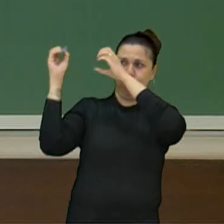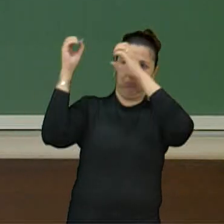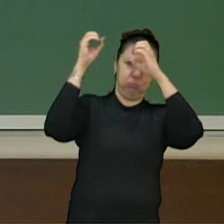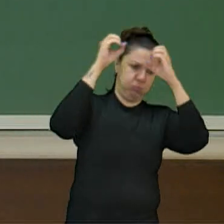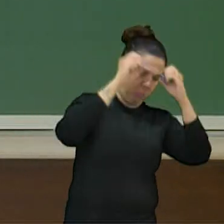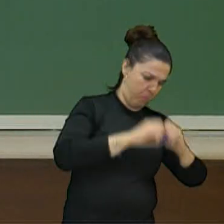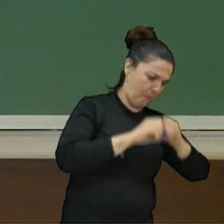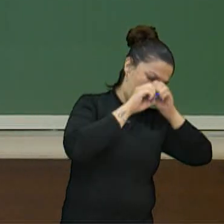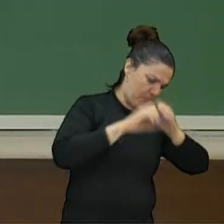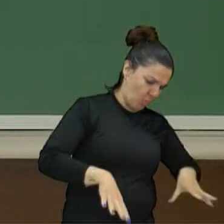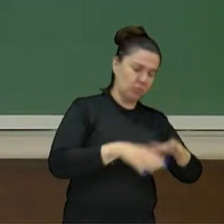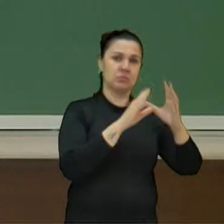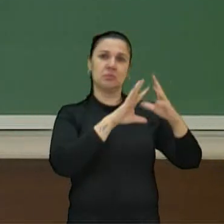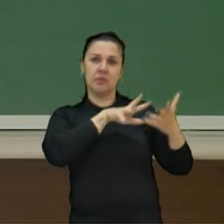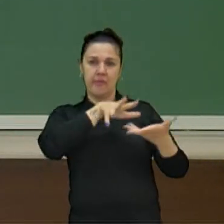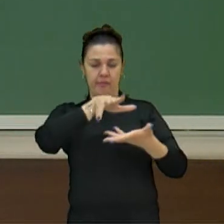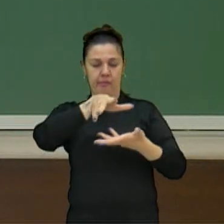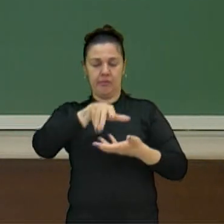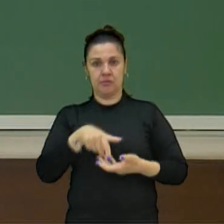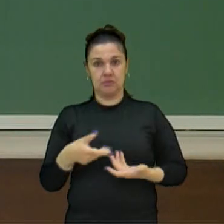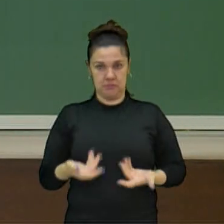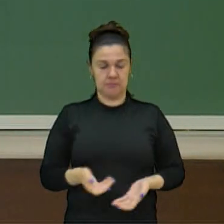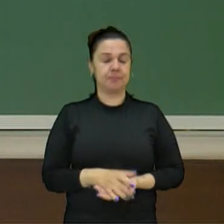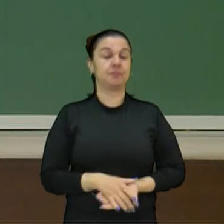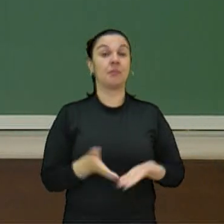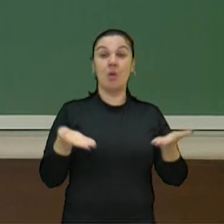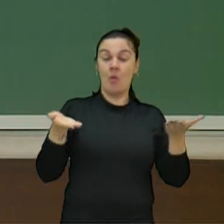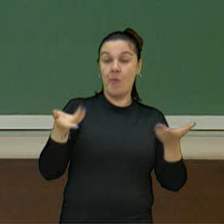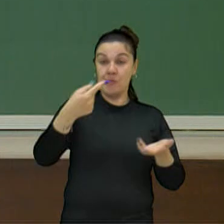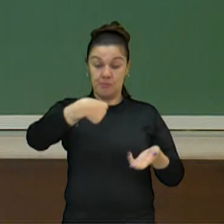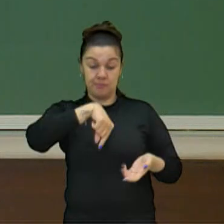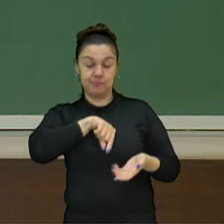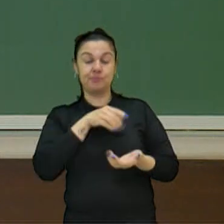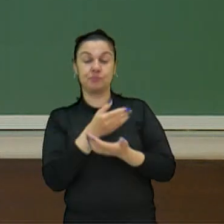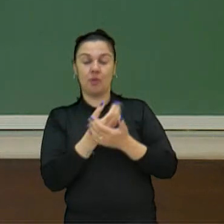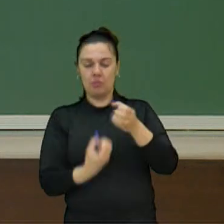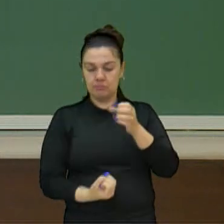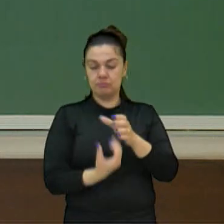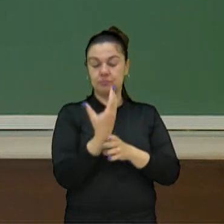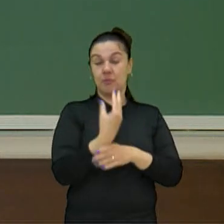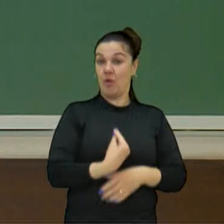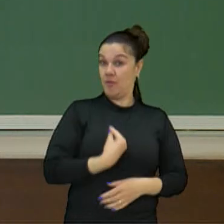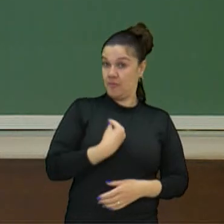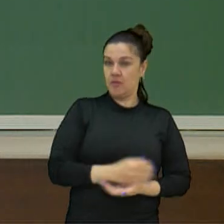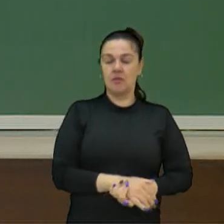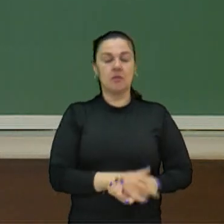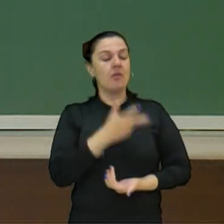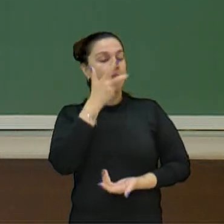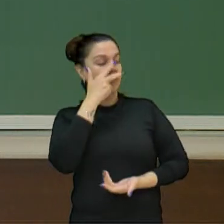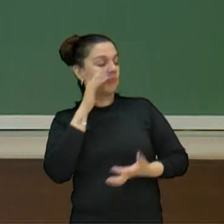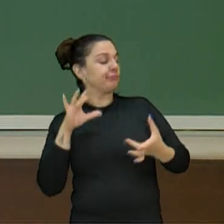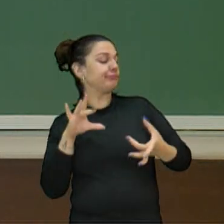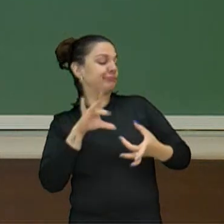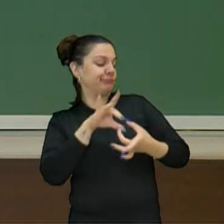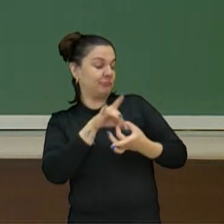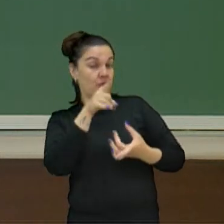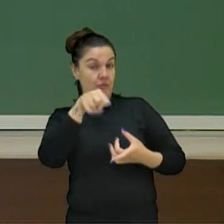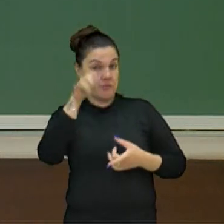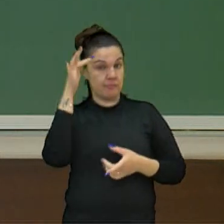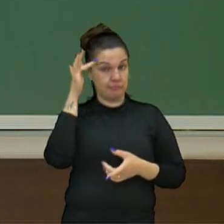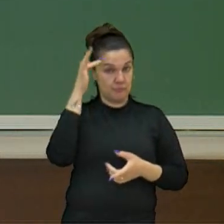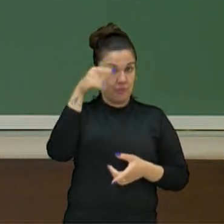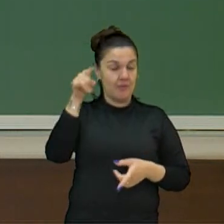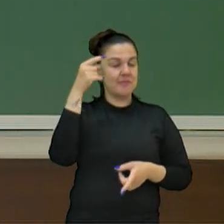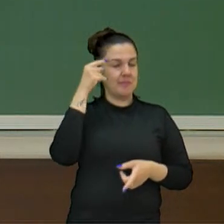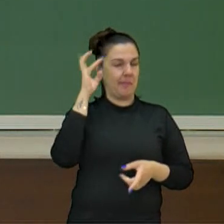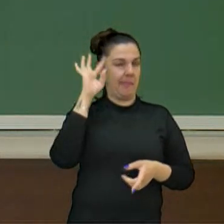aqui para a Terra. A gente vai estudar hoje sobre a origem da vida. E tem uma das teorias que remetem a essa reportagem. Eu quero que você pense sobre